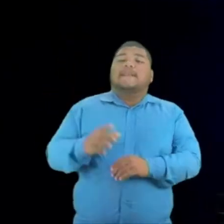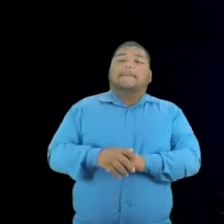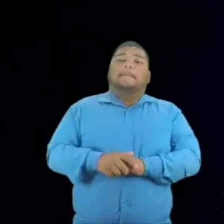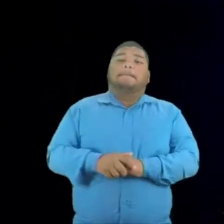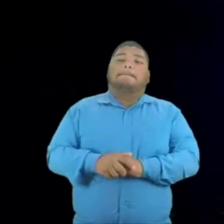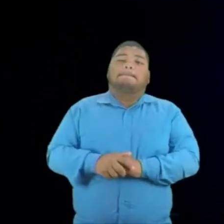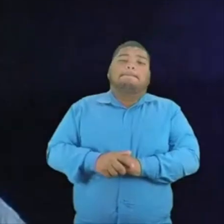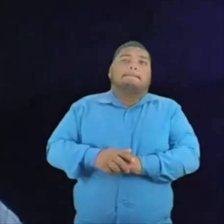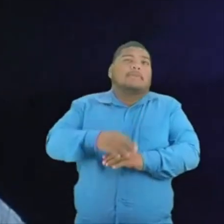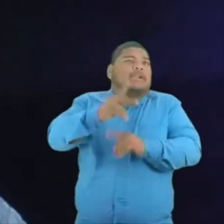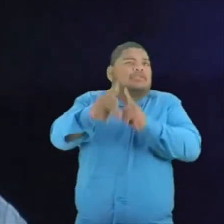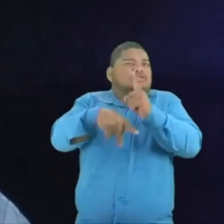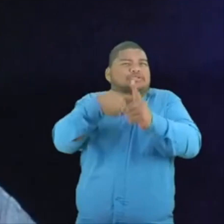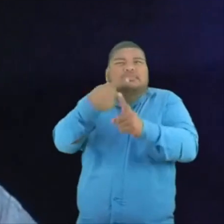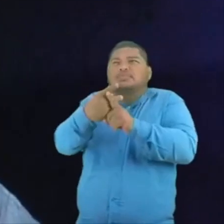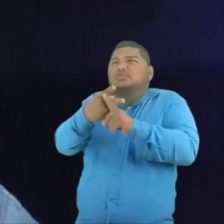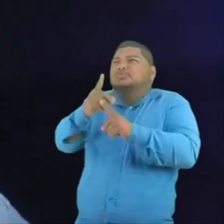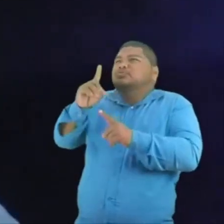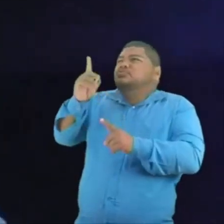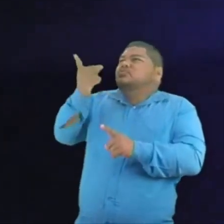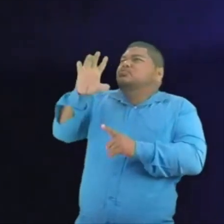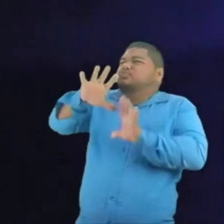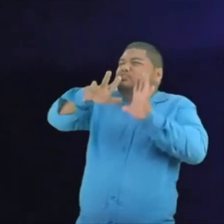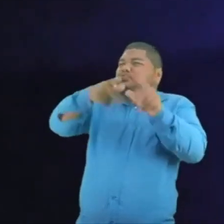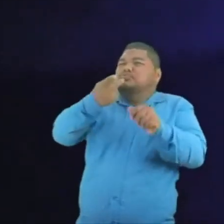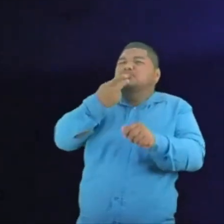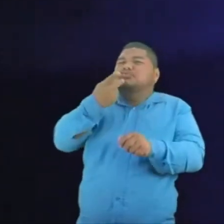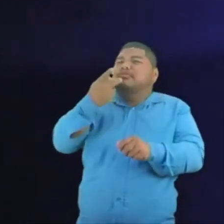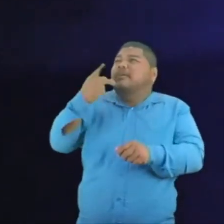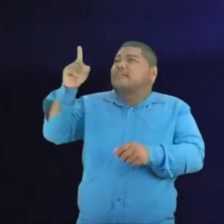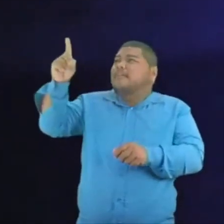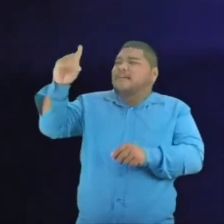depois de tudo isso que o Senhor falou aos nossos corações,